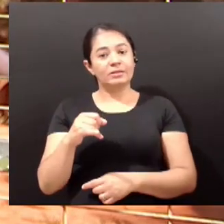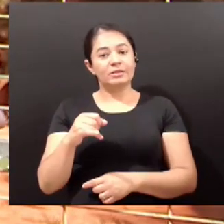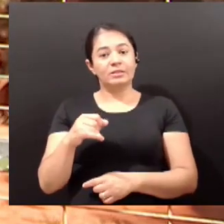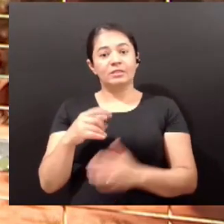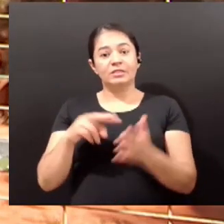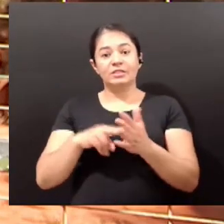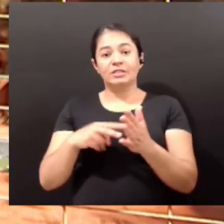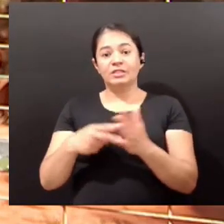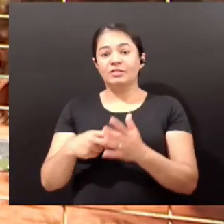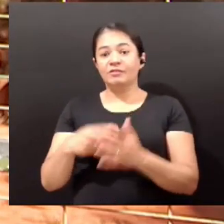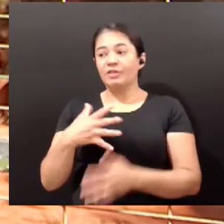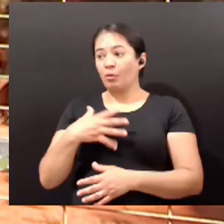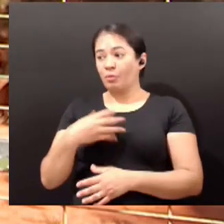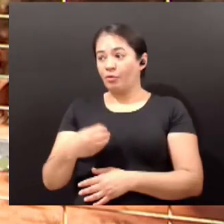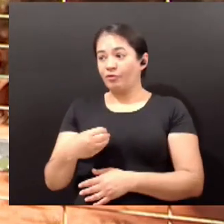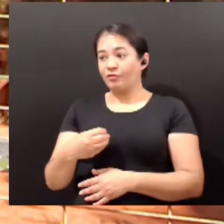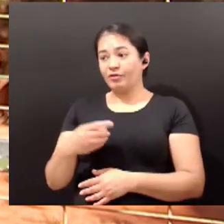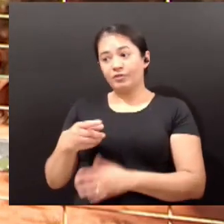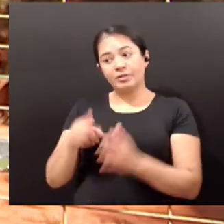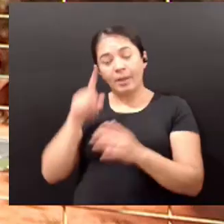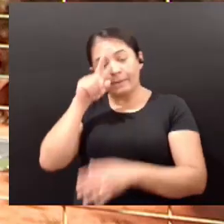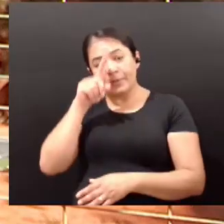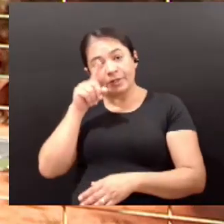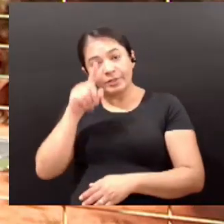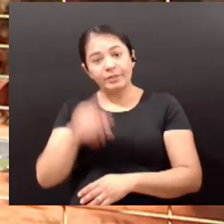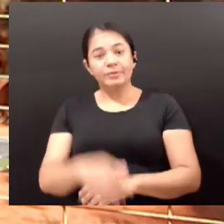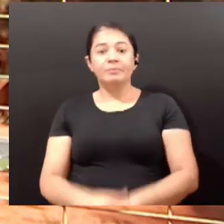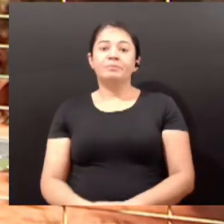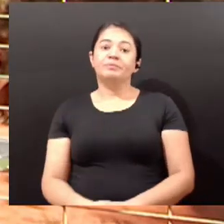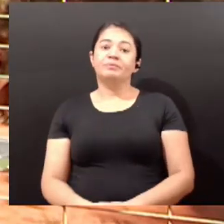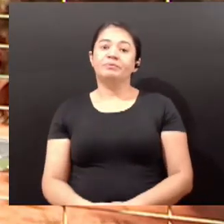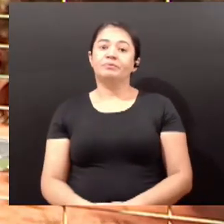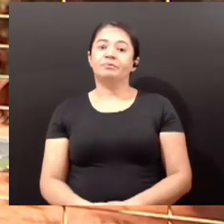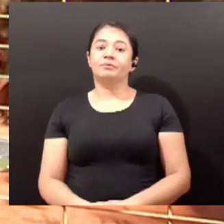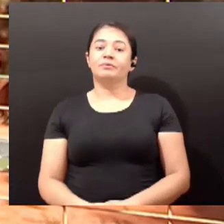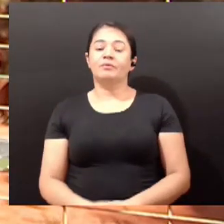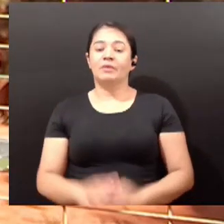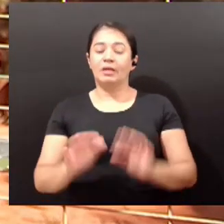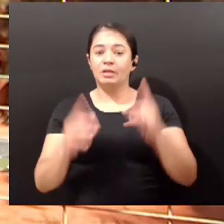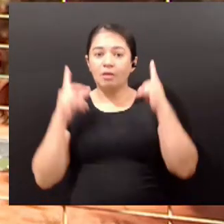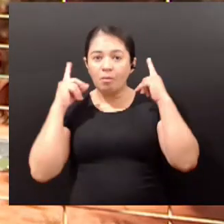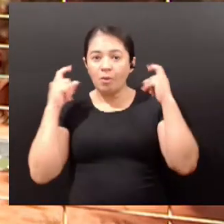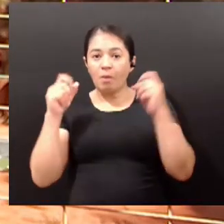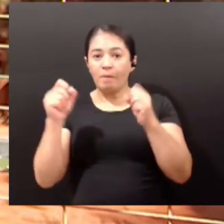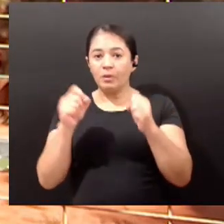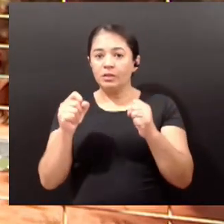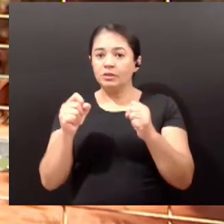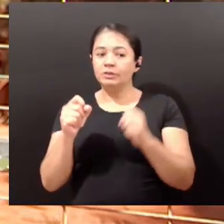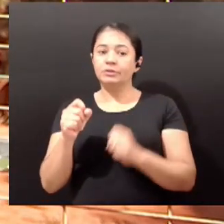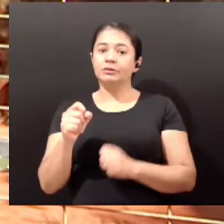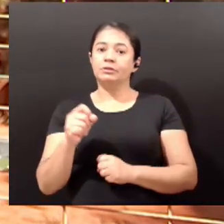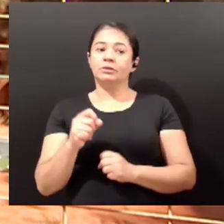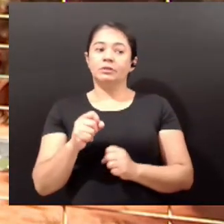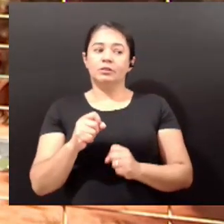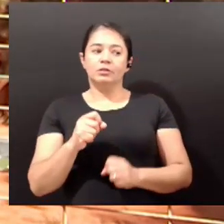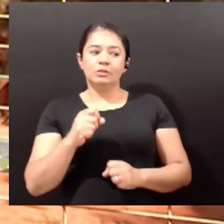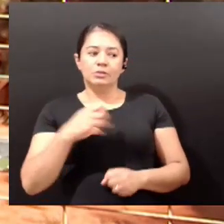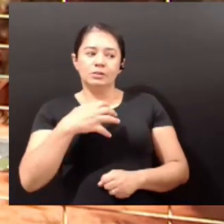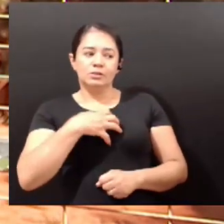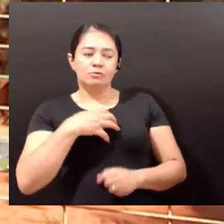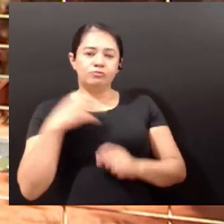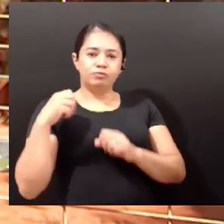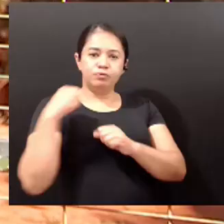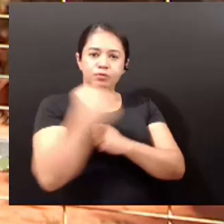sabe se de repente ela está com o filhote protegendo. Então esse barulho pode instigar esse instinto de defesa do filhote. Então